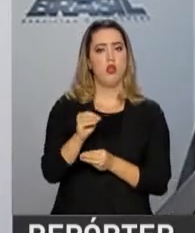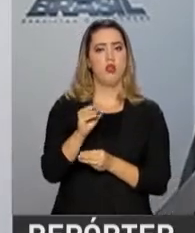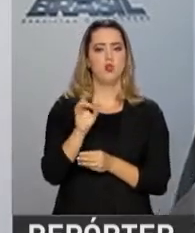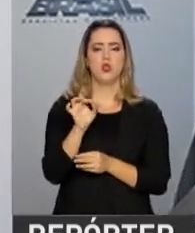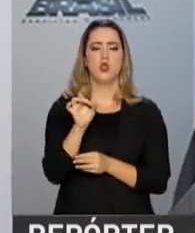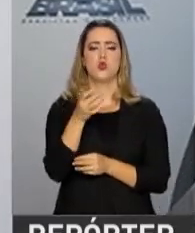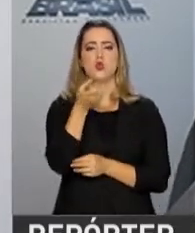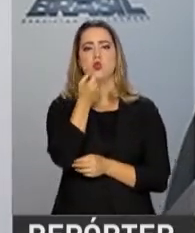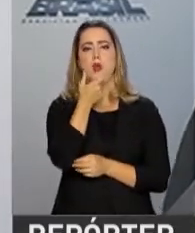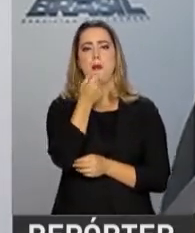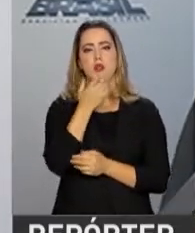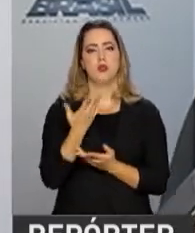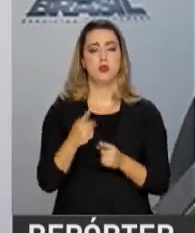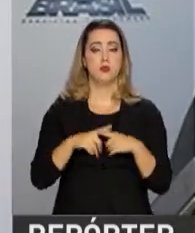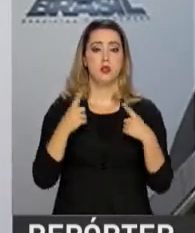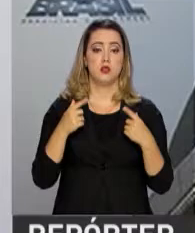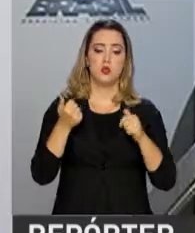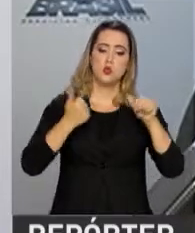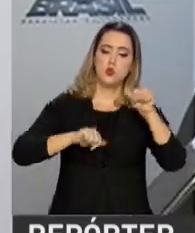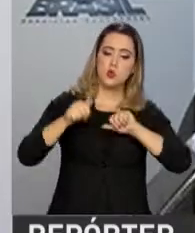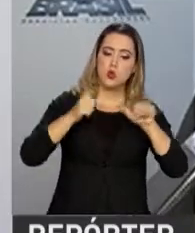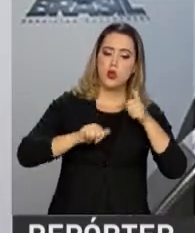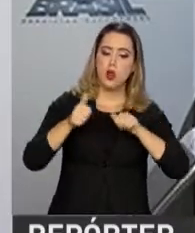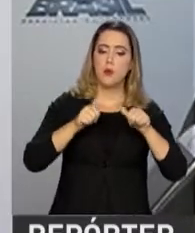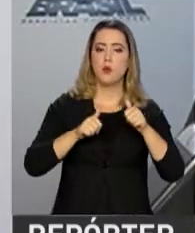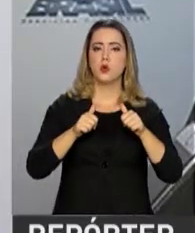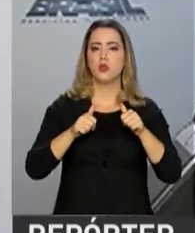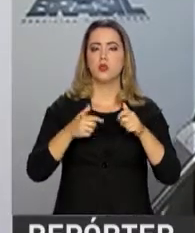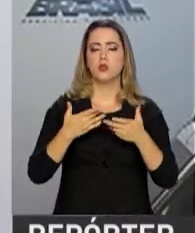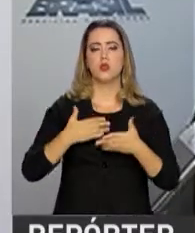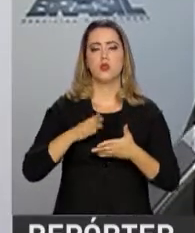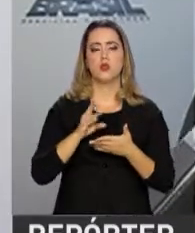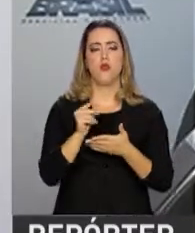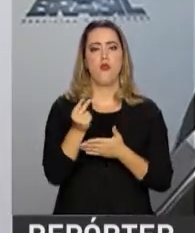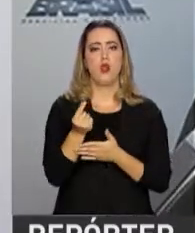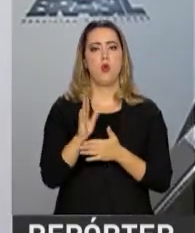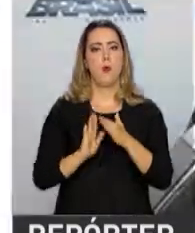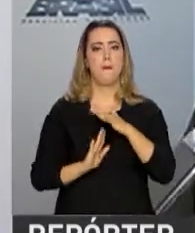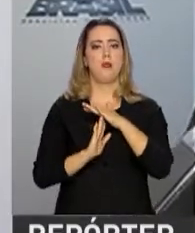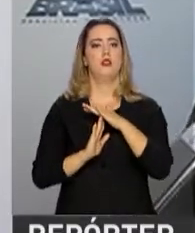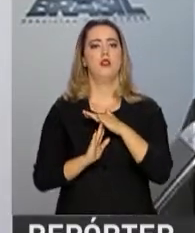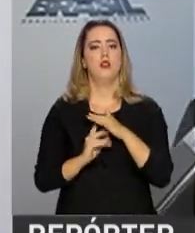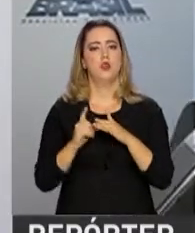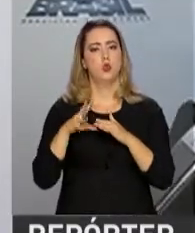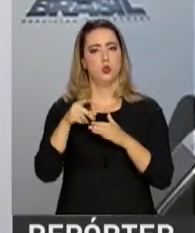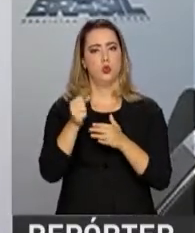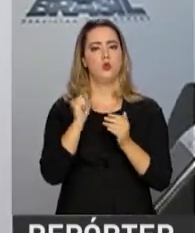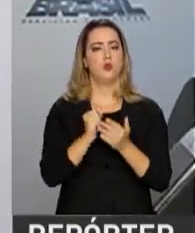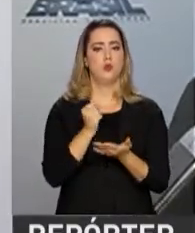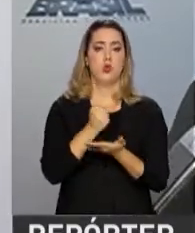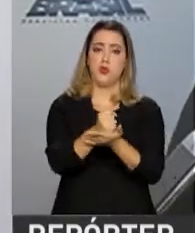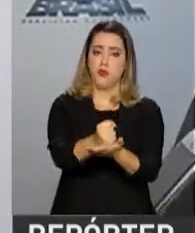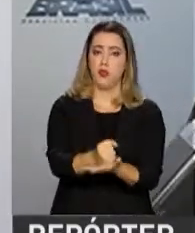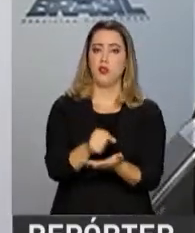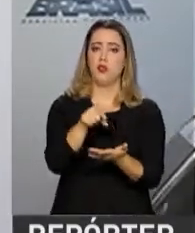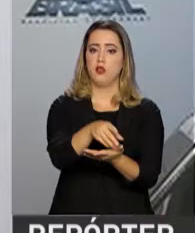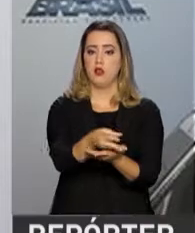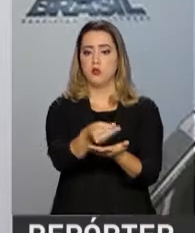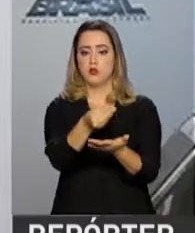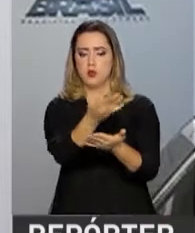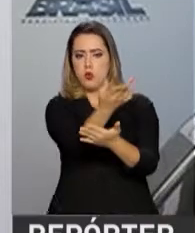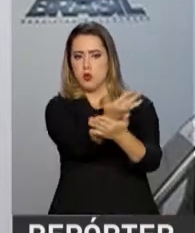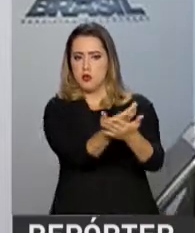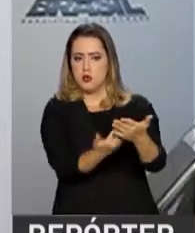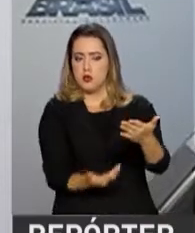de medicamentos. Portanto, os laboratórios terão um preço máximo, todos podem se credenciar e receberão a lista